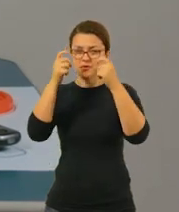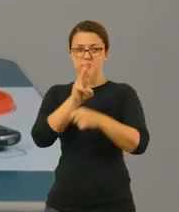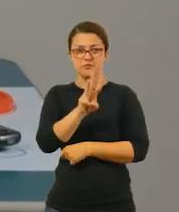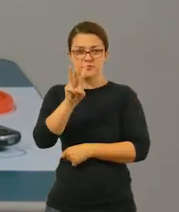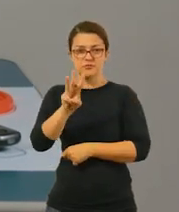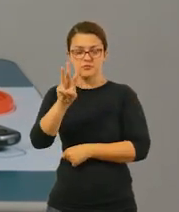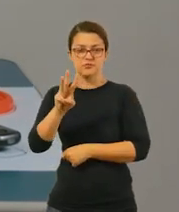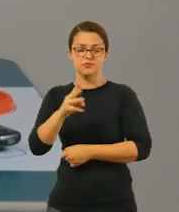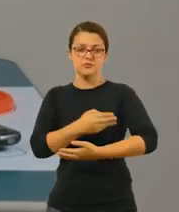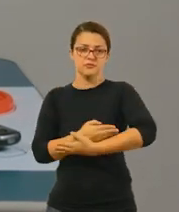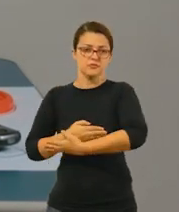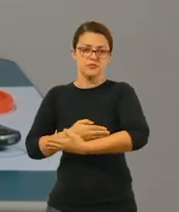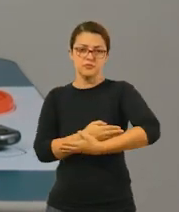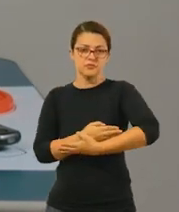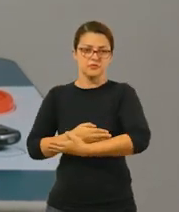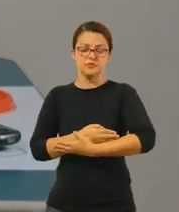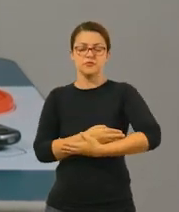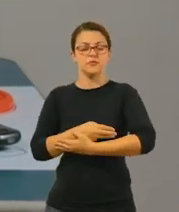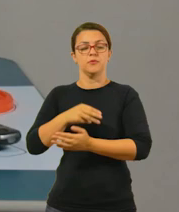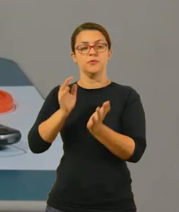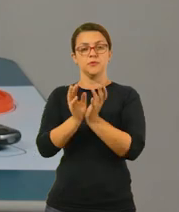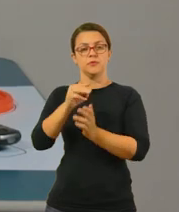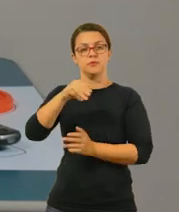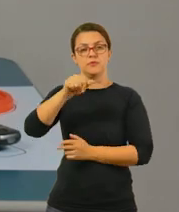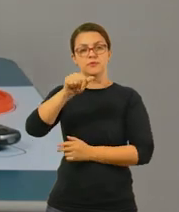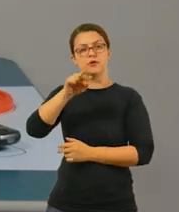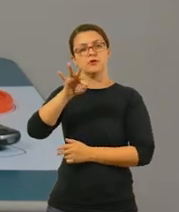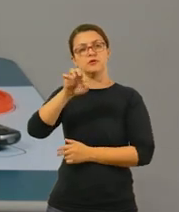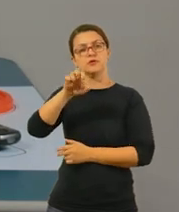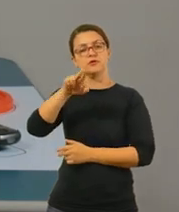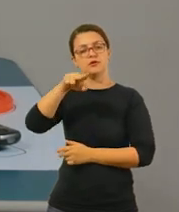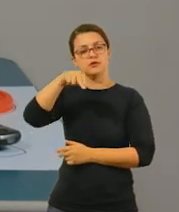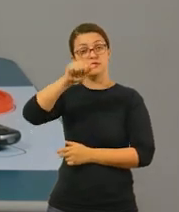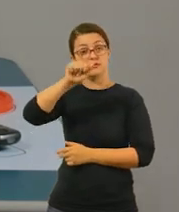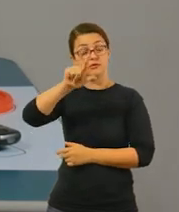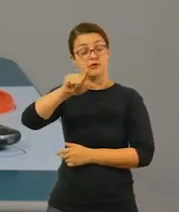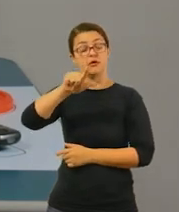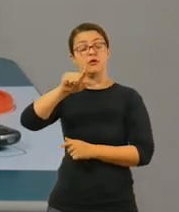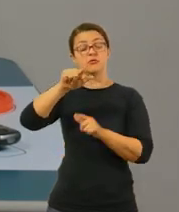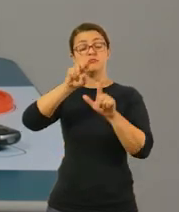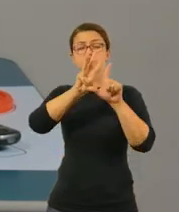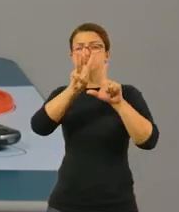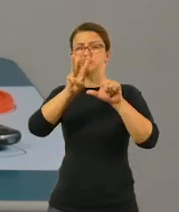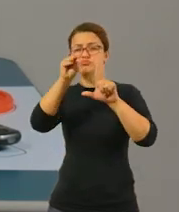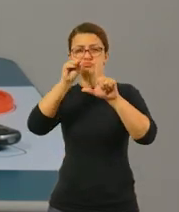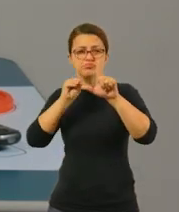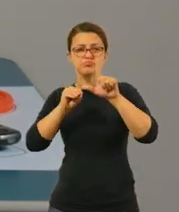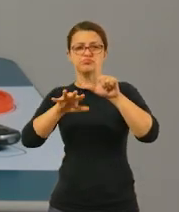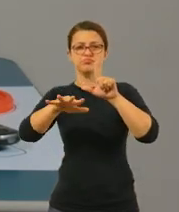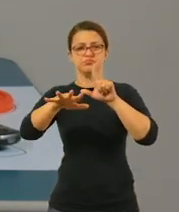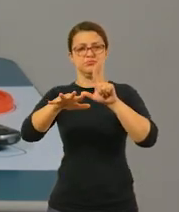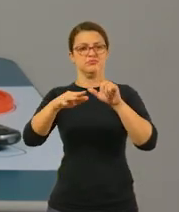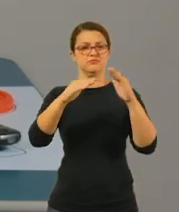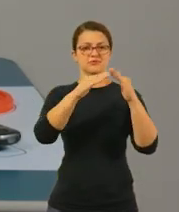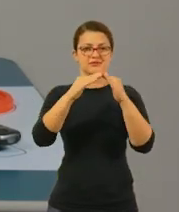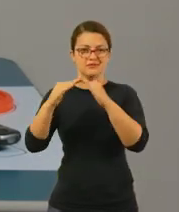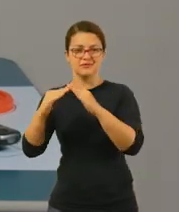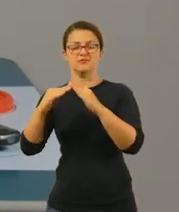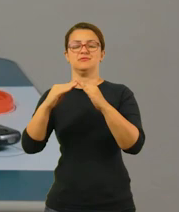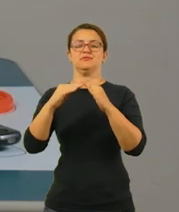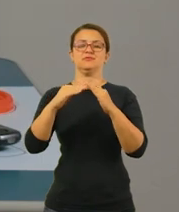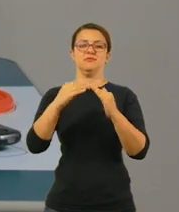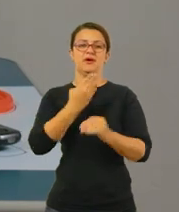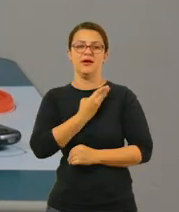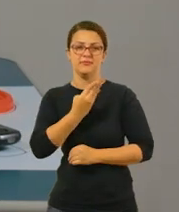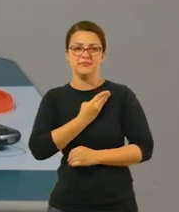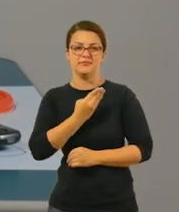clique no ícone do berçário 1, 2 e maternal. Compartilhem o link Lição de Casa com seus vizinhos, amigos e pessoas que